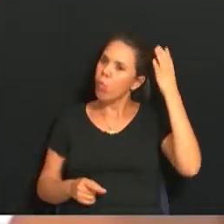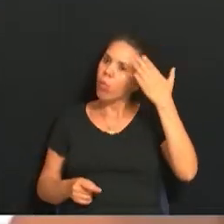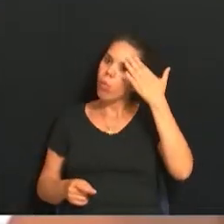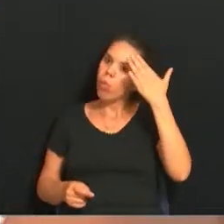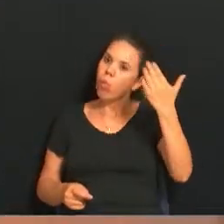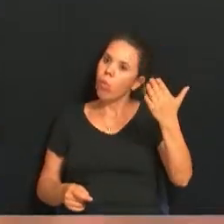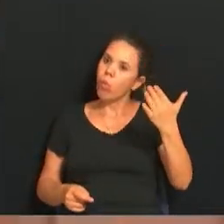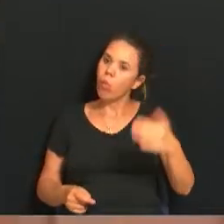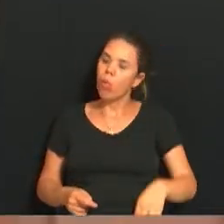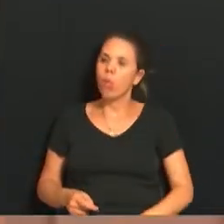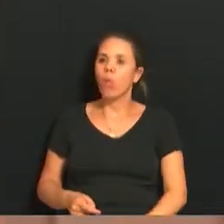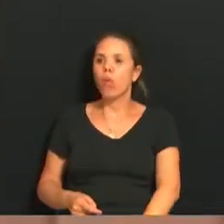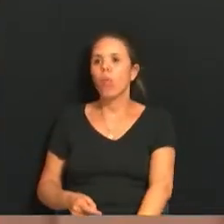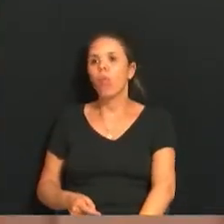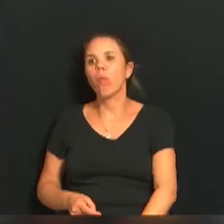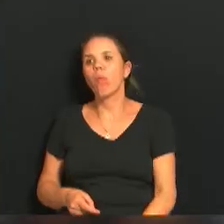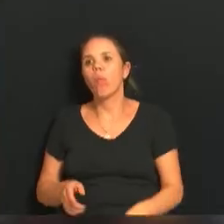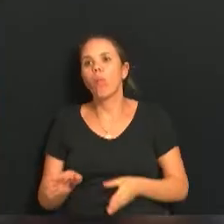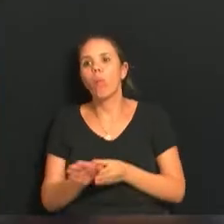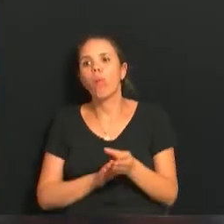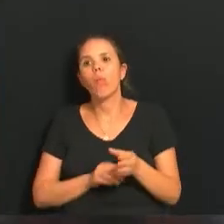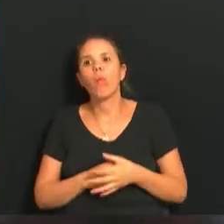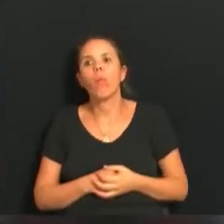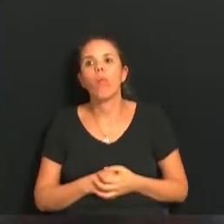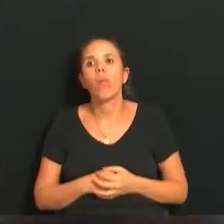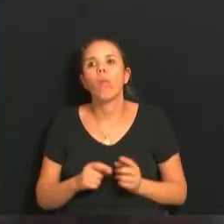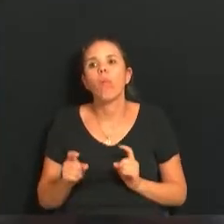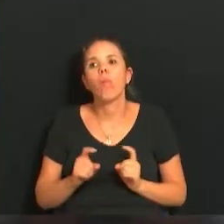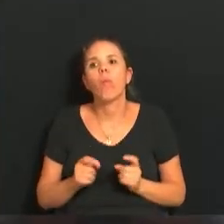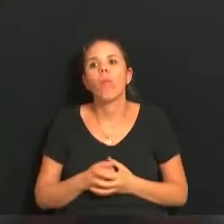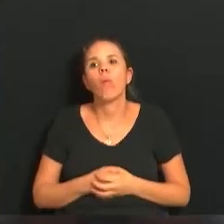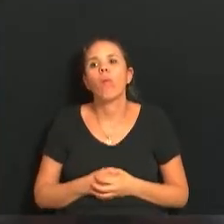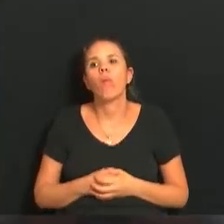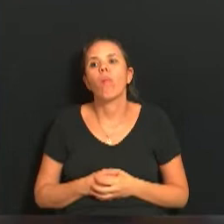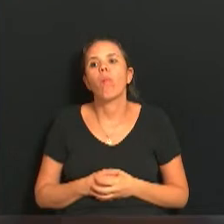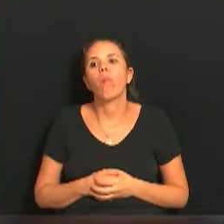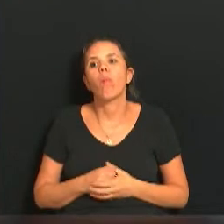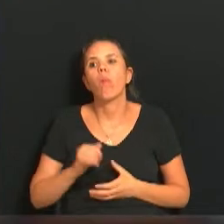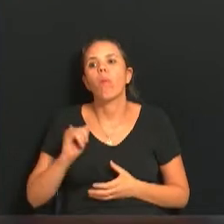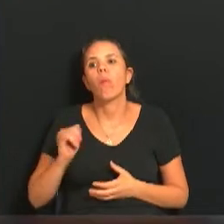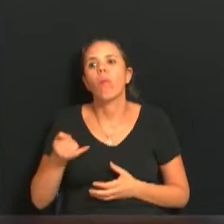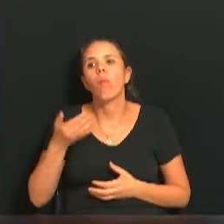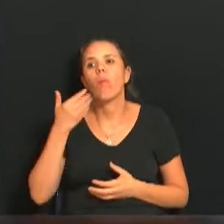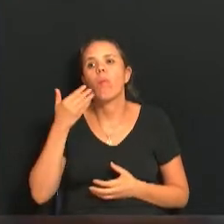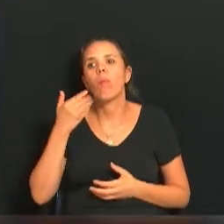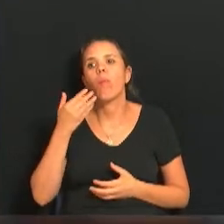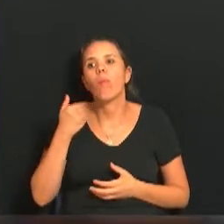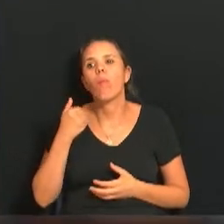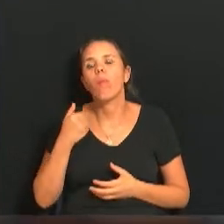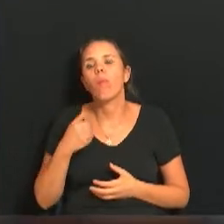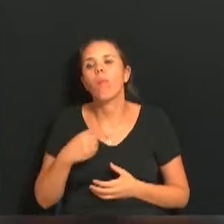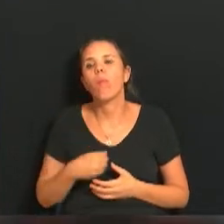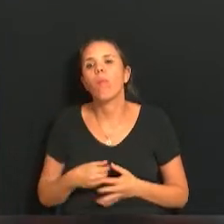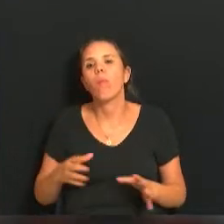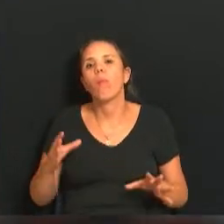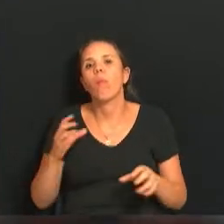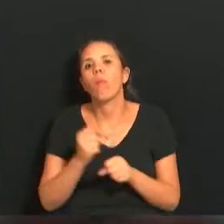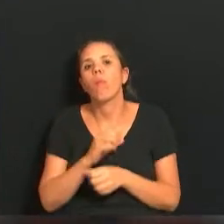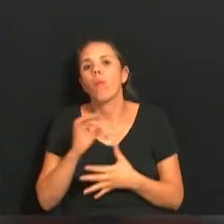a atuação do Conselho no município. A reunião assim, foi muito produtiva, a gente juntou bastante elementos,